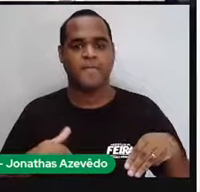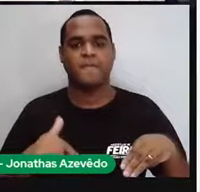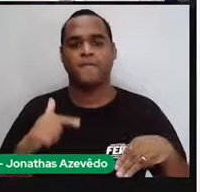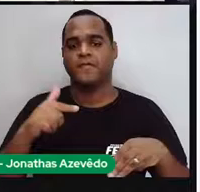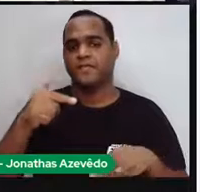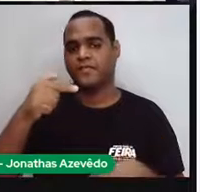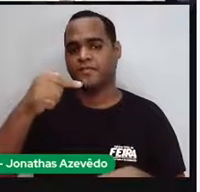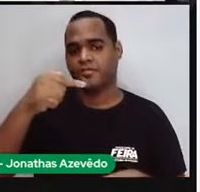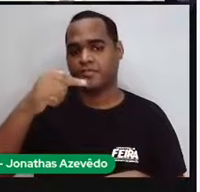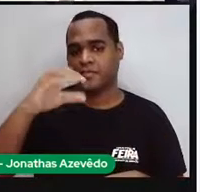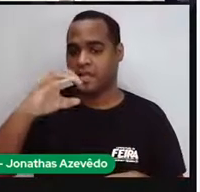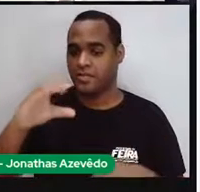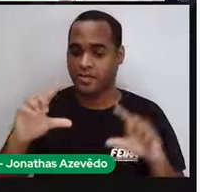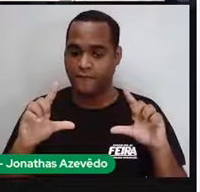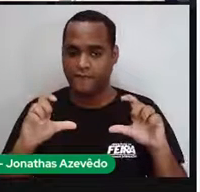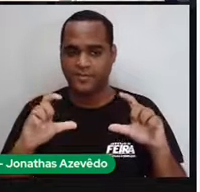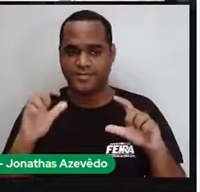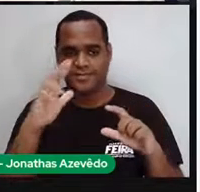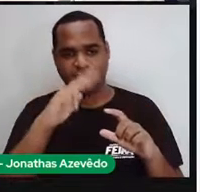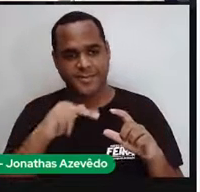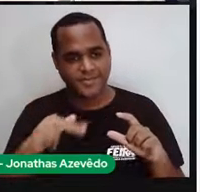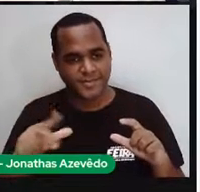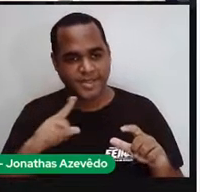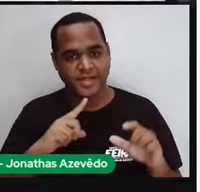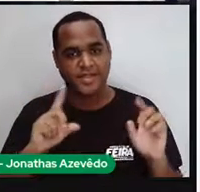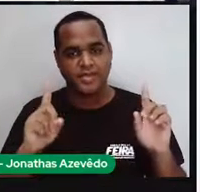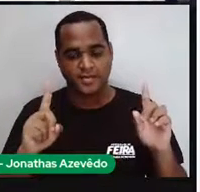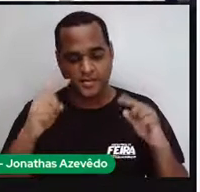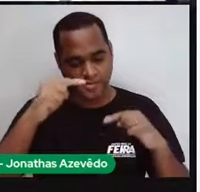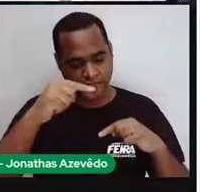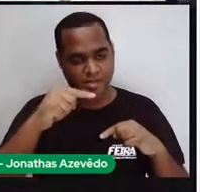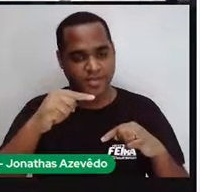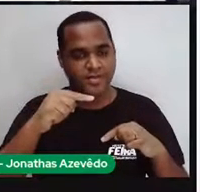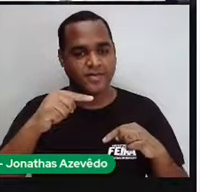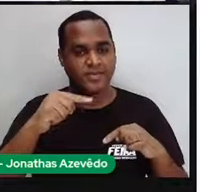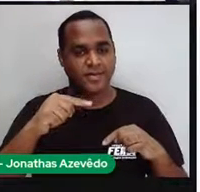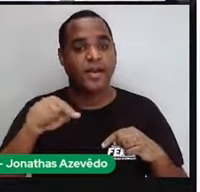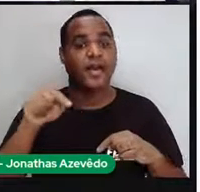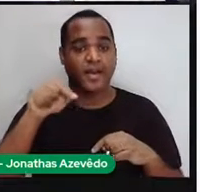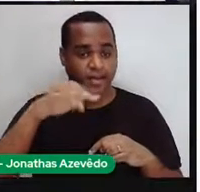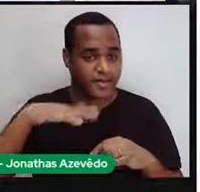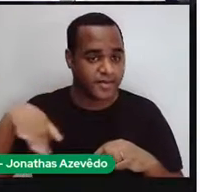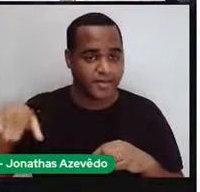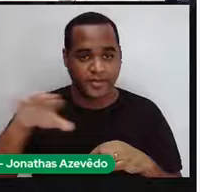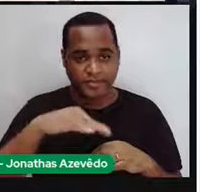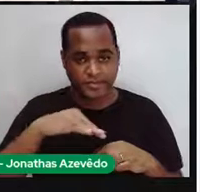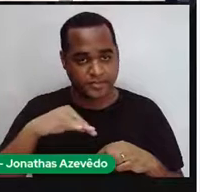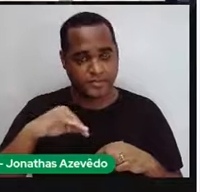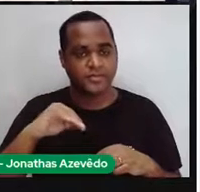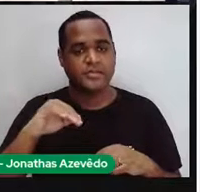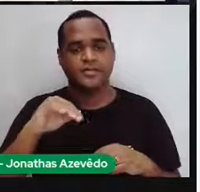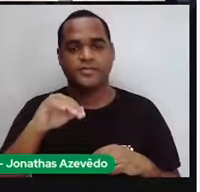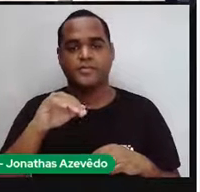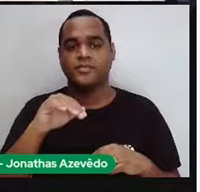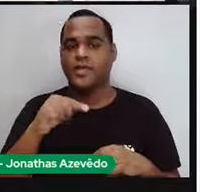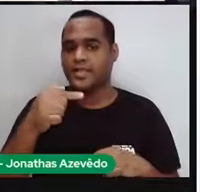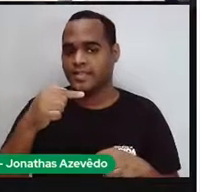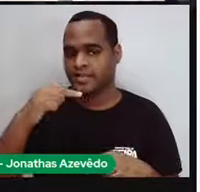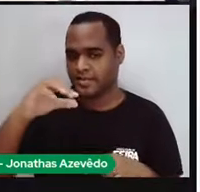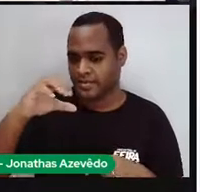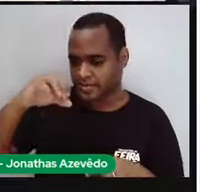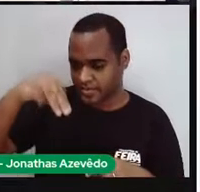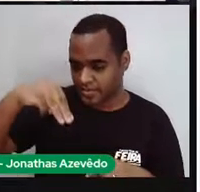do cartão formato de um quadrado esse cartão tem 7cm de